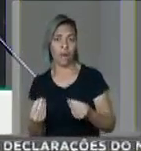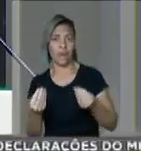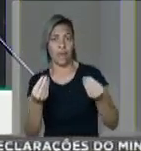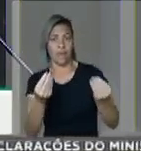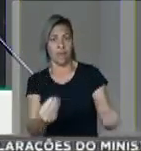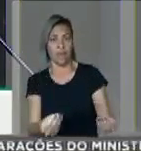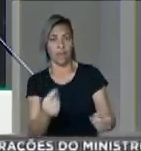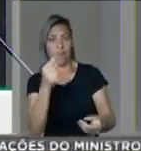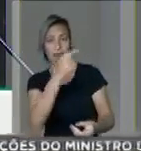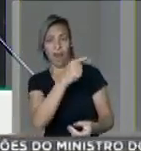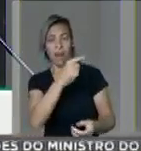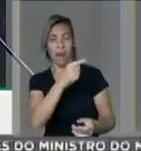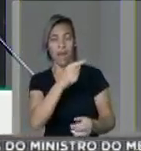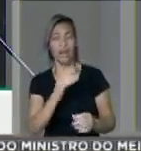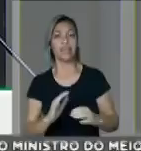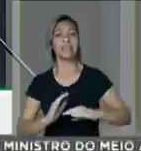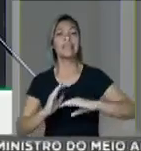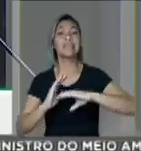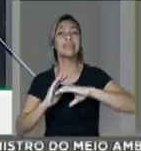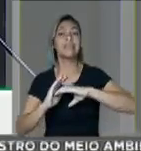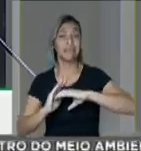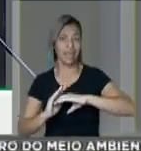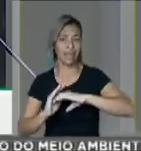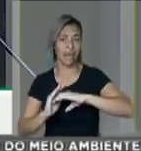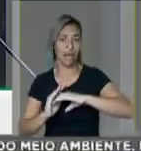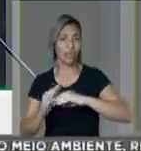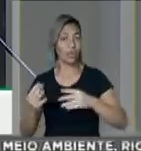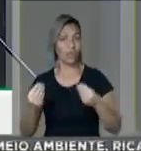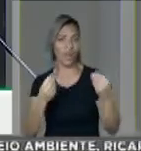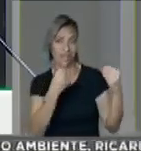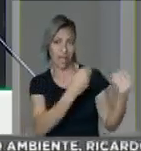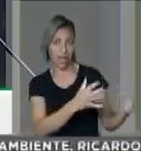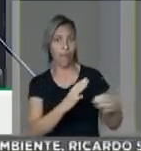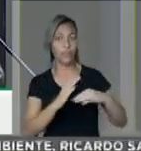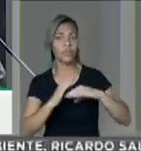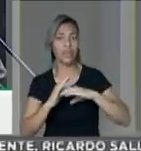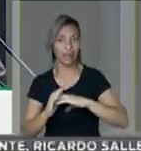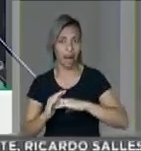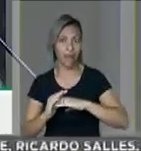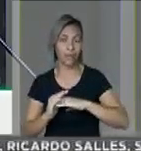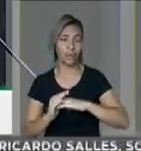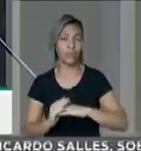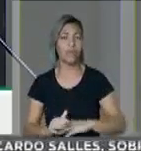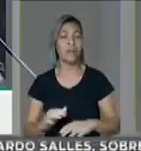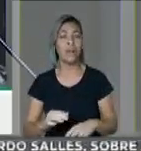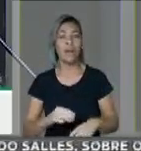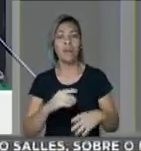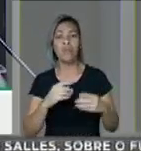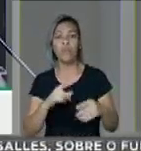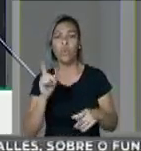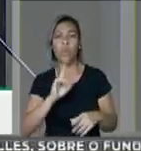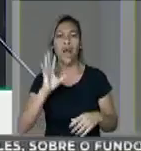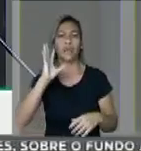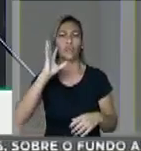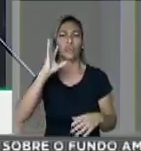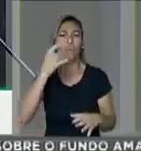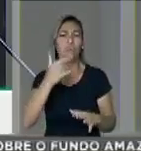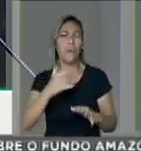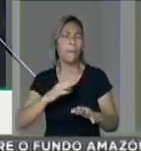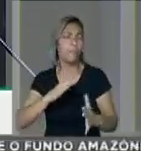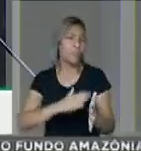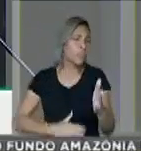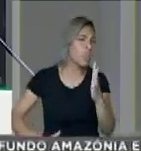de ser acolhida e também aprovada no Senado Federal, não é a solução para todos